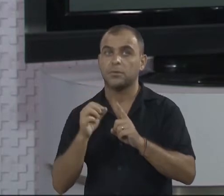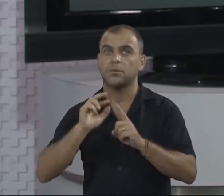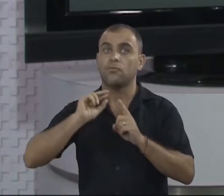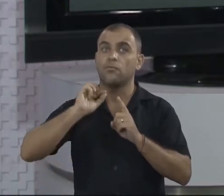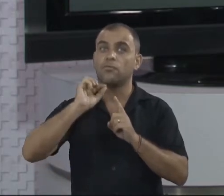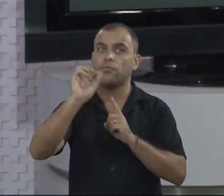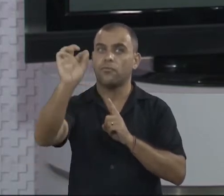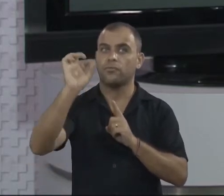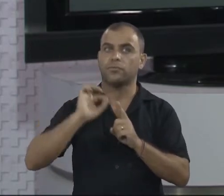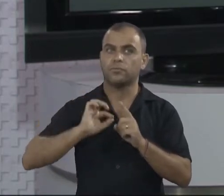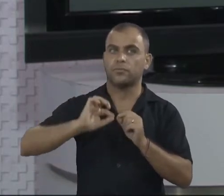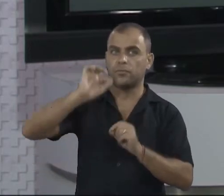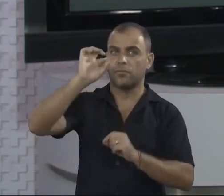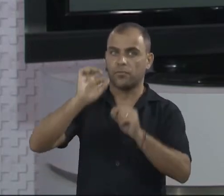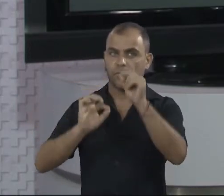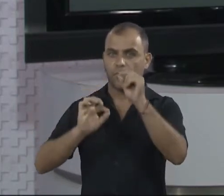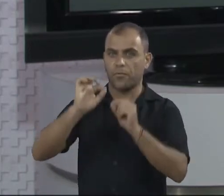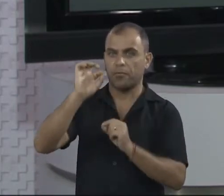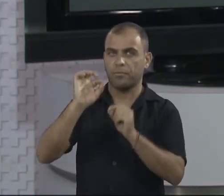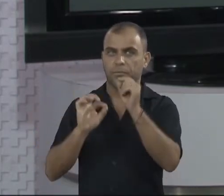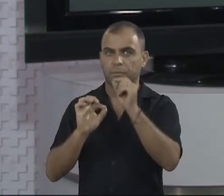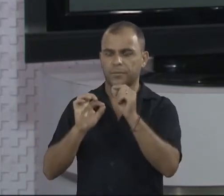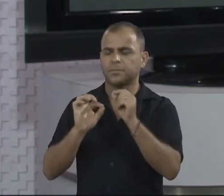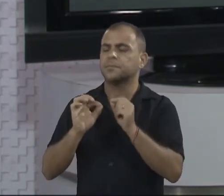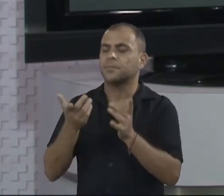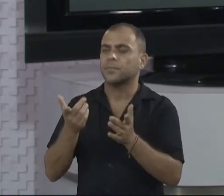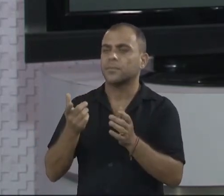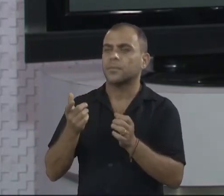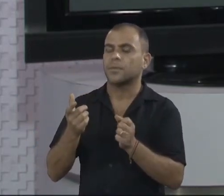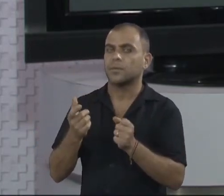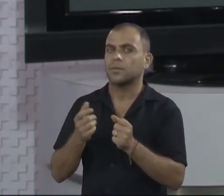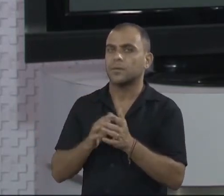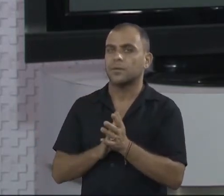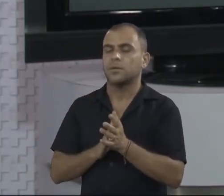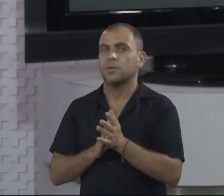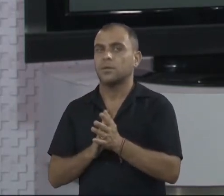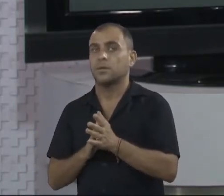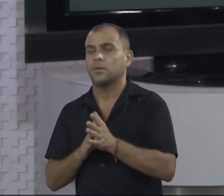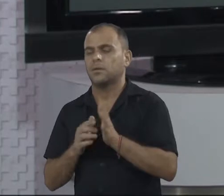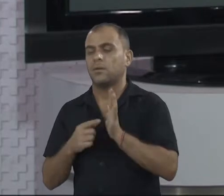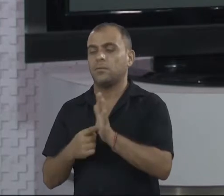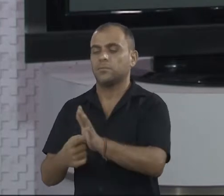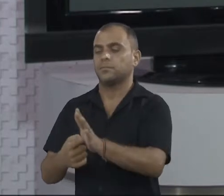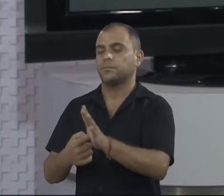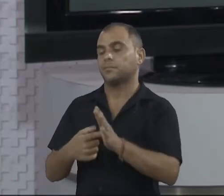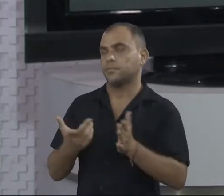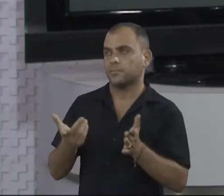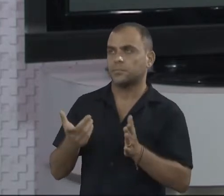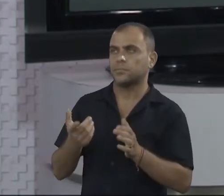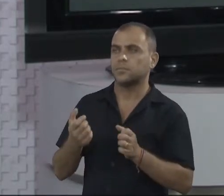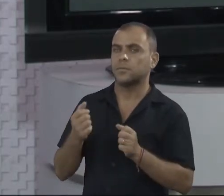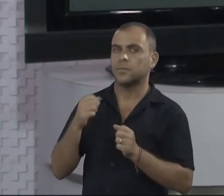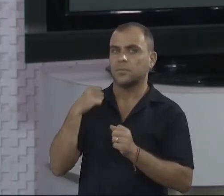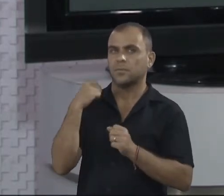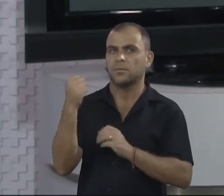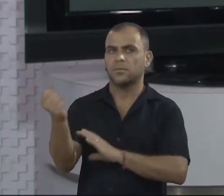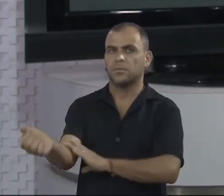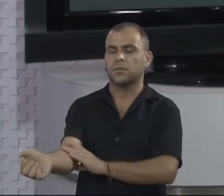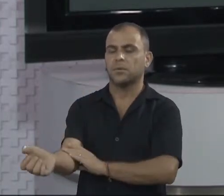tá? Então, ela faz isso. O que leva aos atos reflexos ou arco reflexo, que é aquela